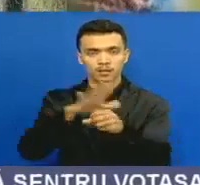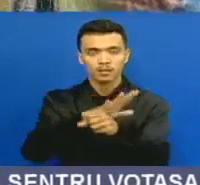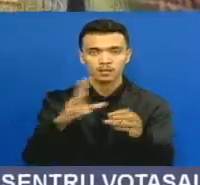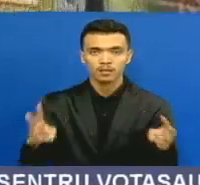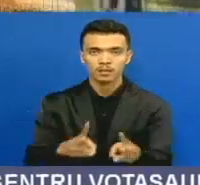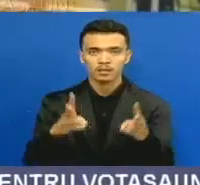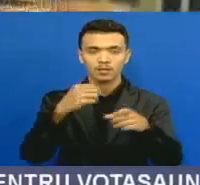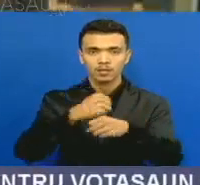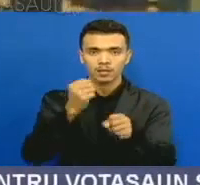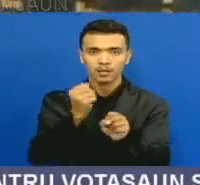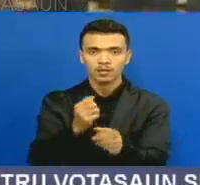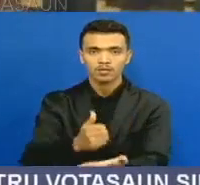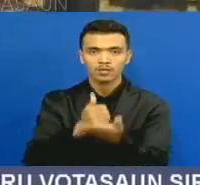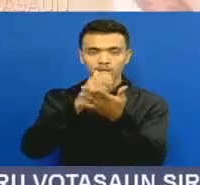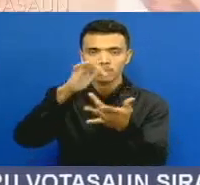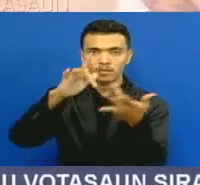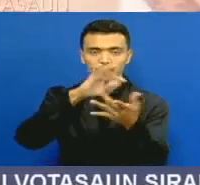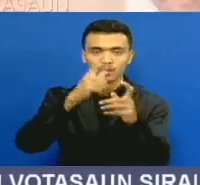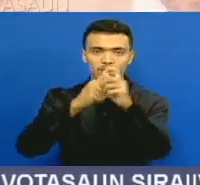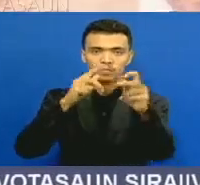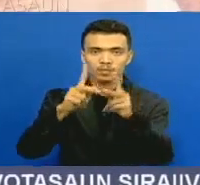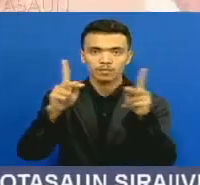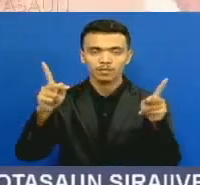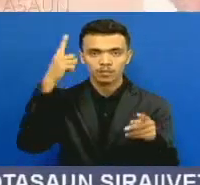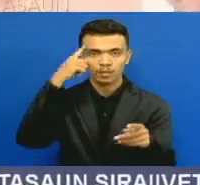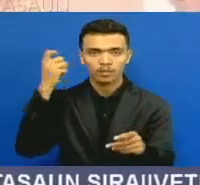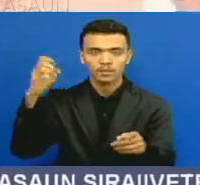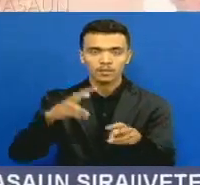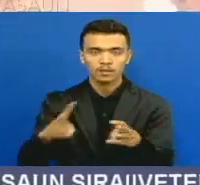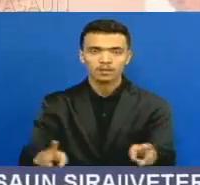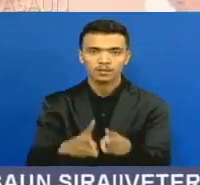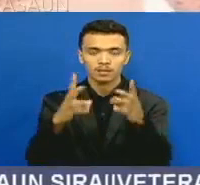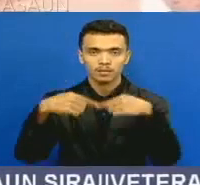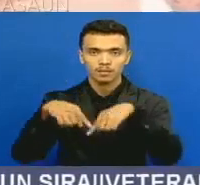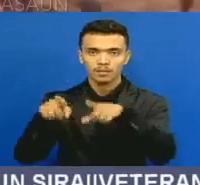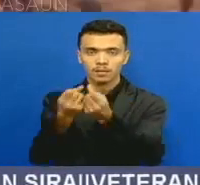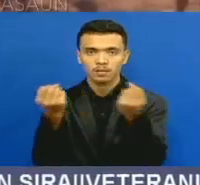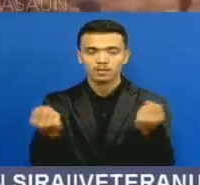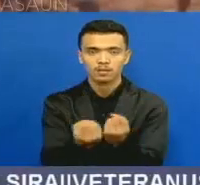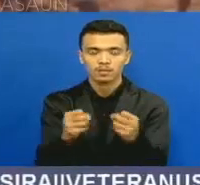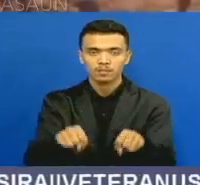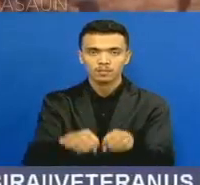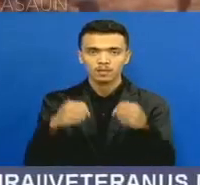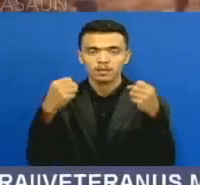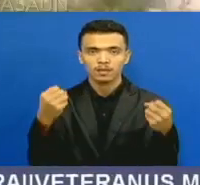ho di facilita movimentação transporte público sira tamba kondisão estrada ba suku sira maioria at.